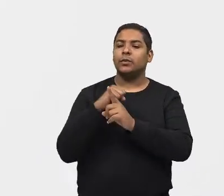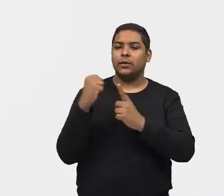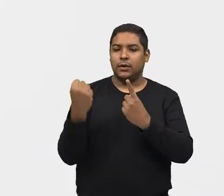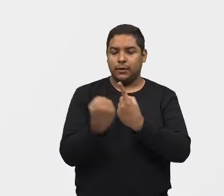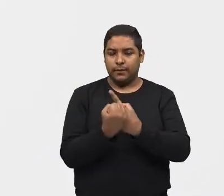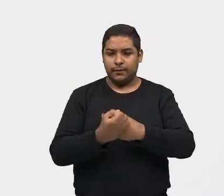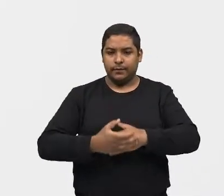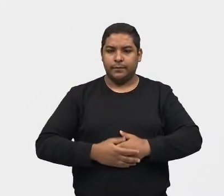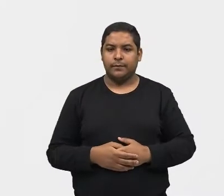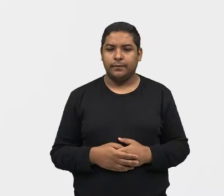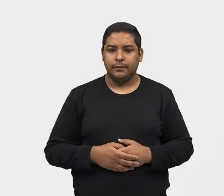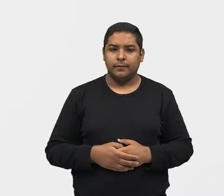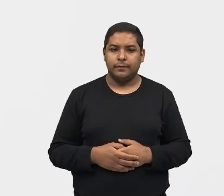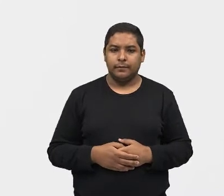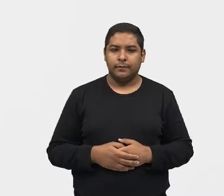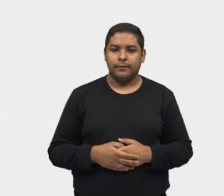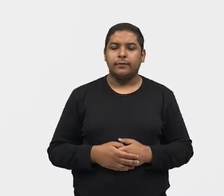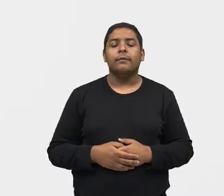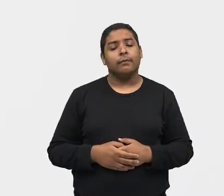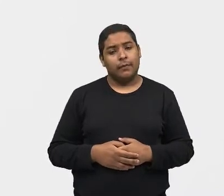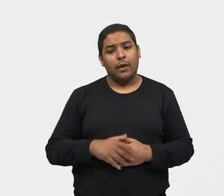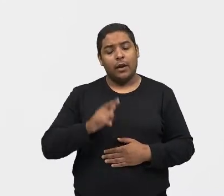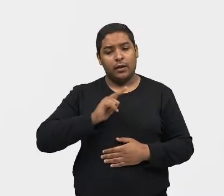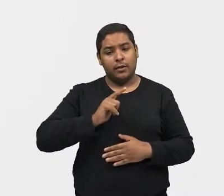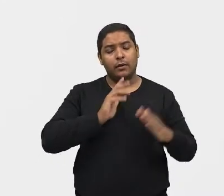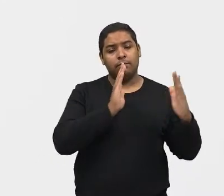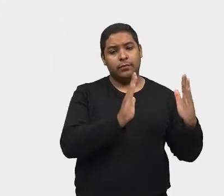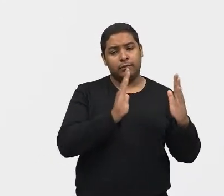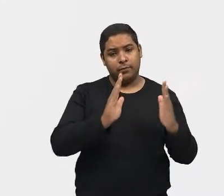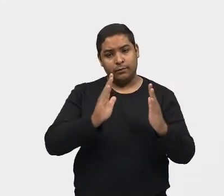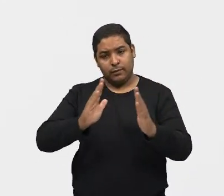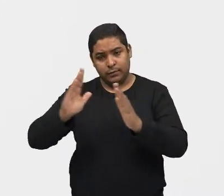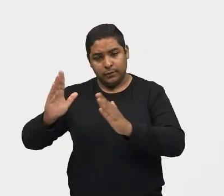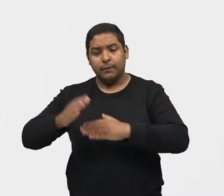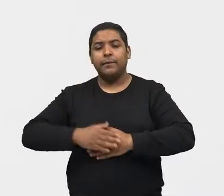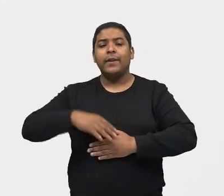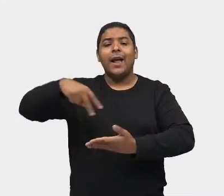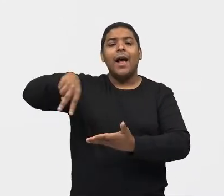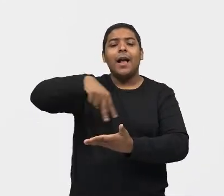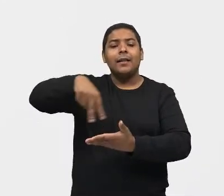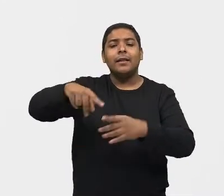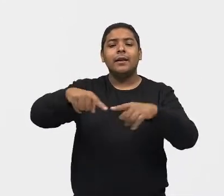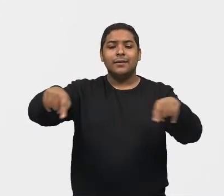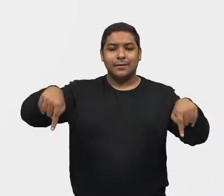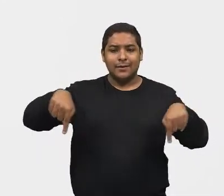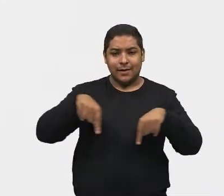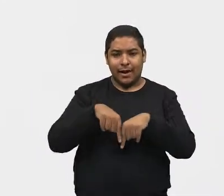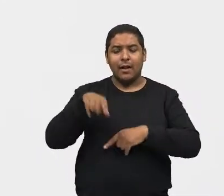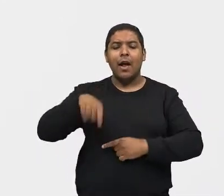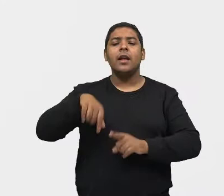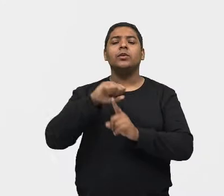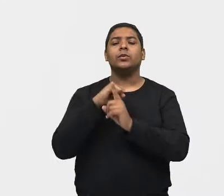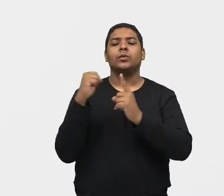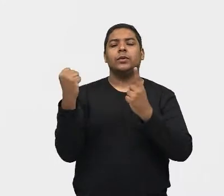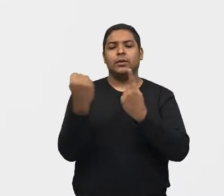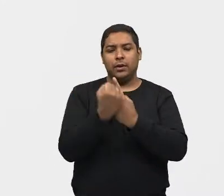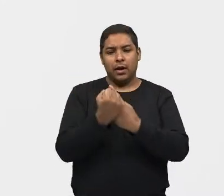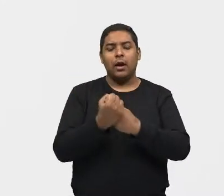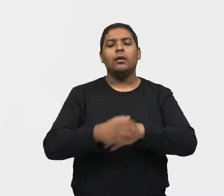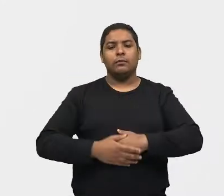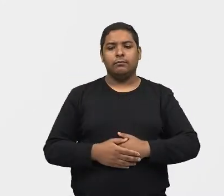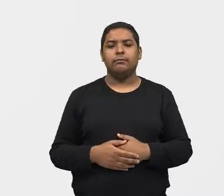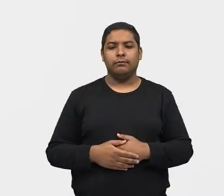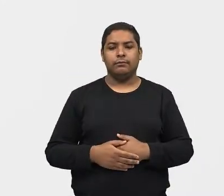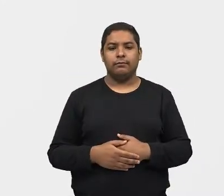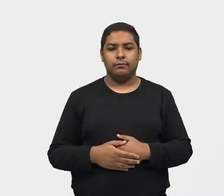Então, seguindo esses parâmetros, né? A dança de salão é uma dança social.